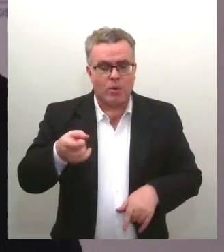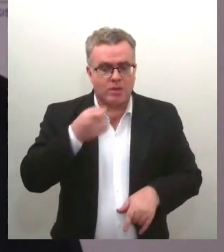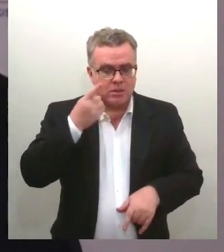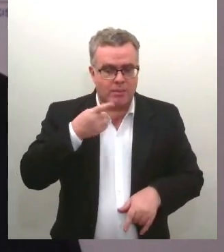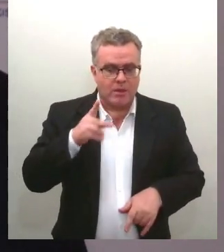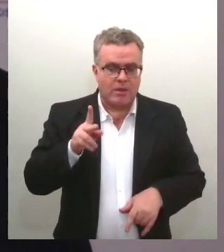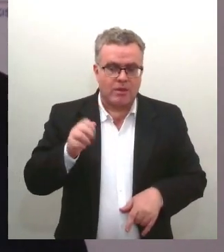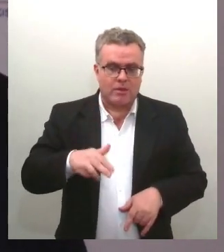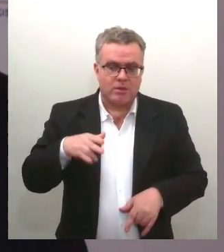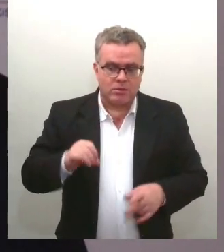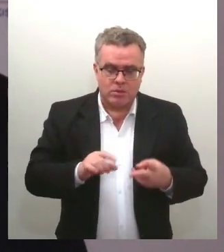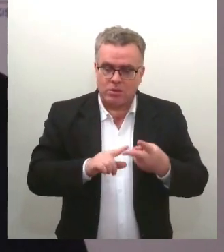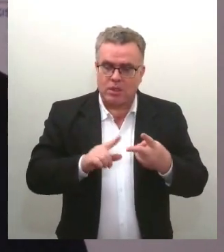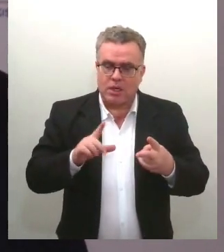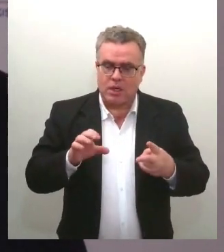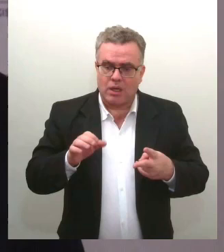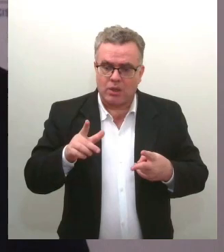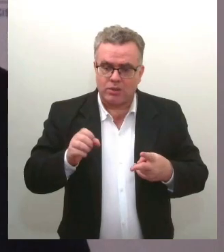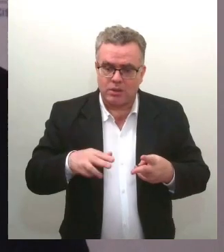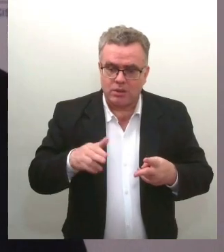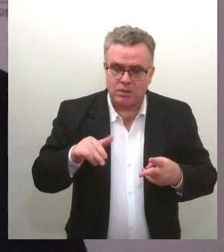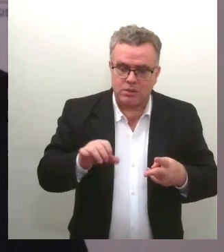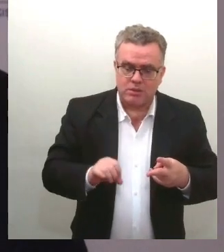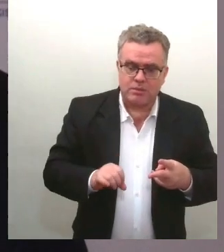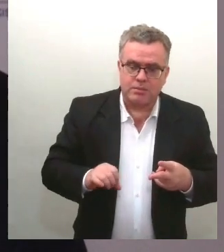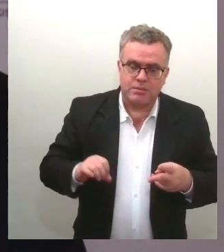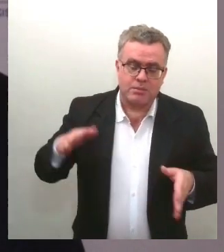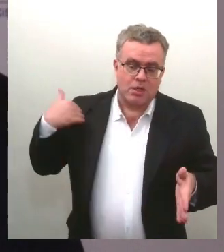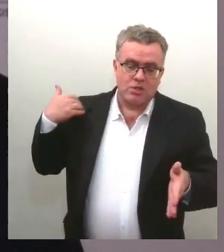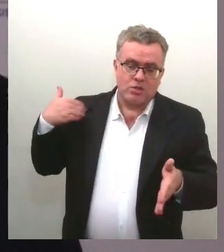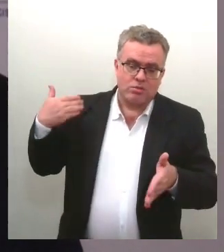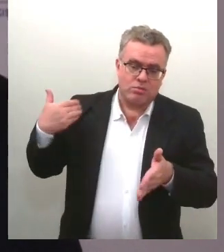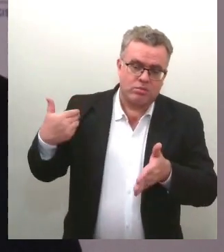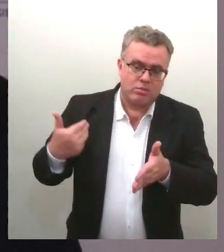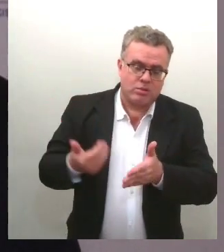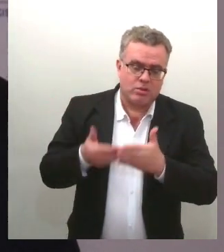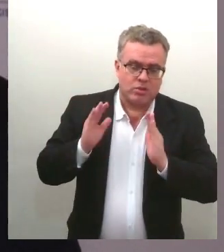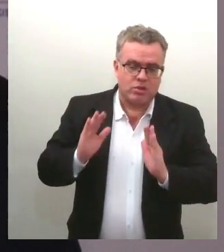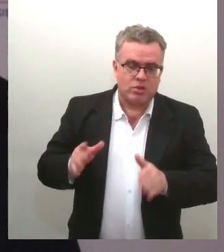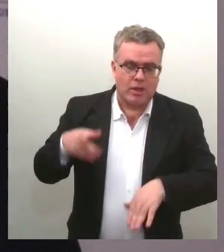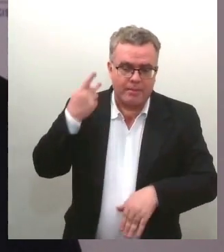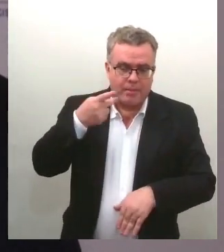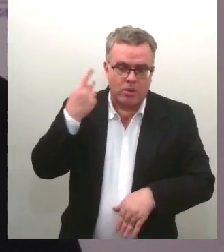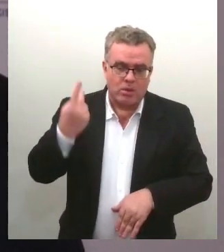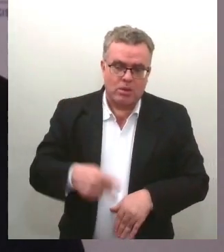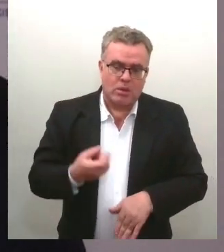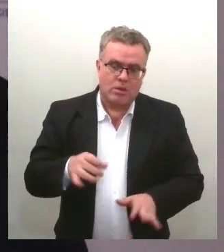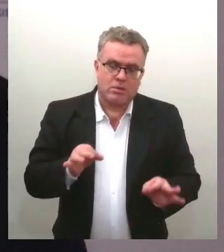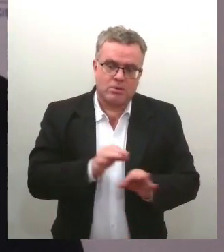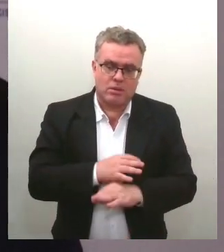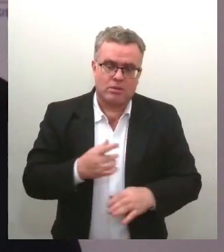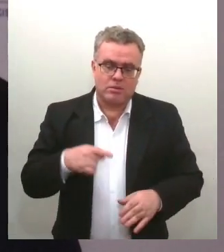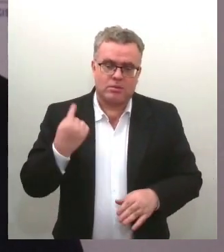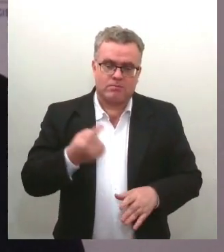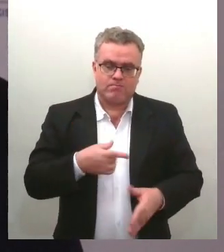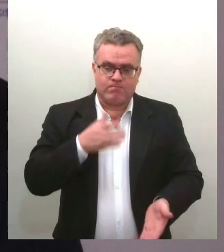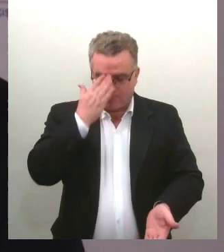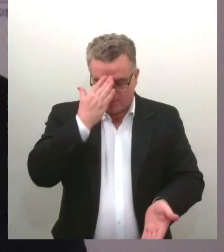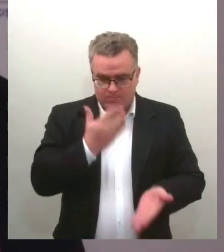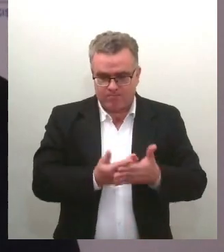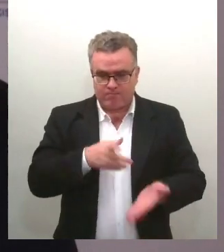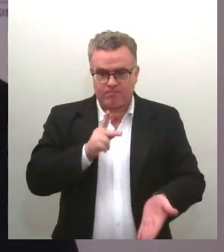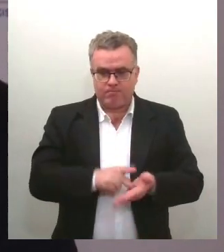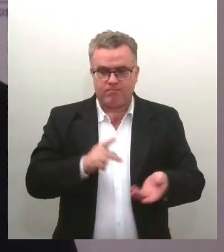uma linhagem de grandes políticos sergipanos, e nós temos absoluta certeza que o deputado Luiz vai contribuir muito